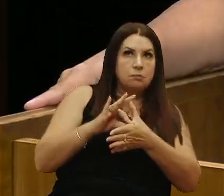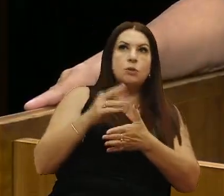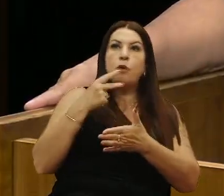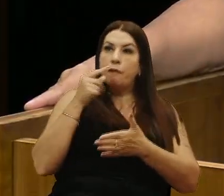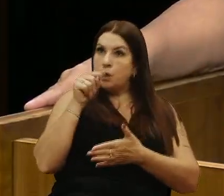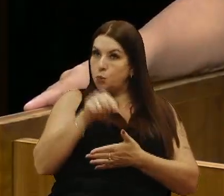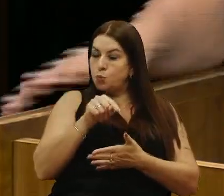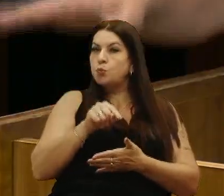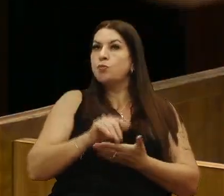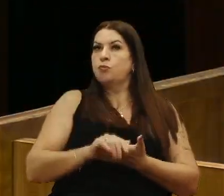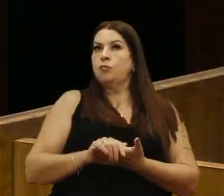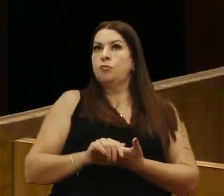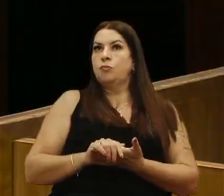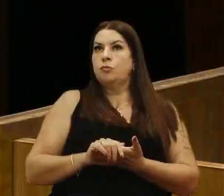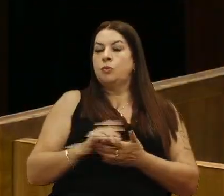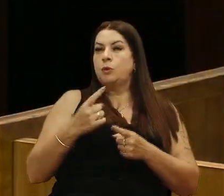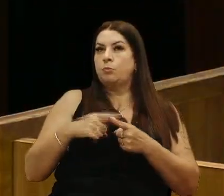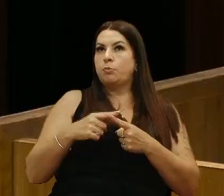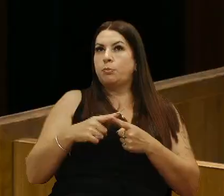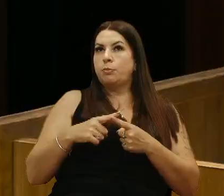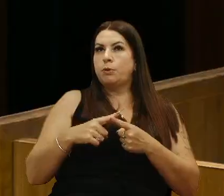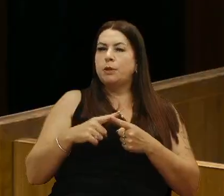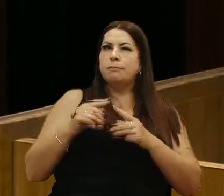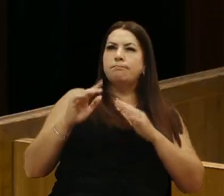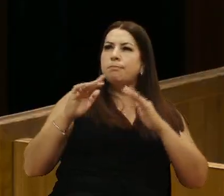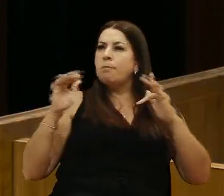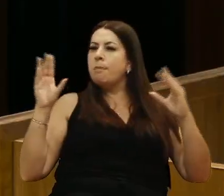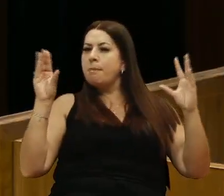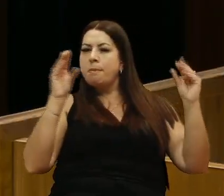dizendo isso porque paira